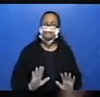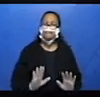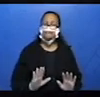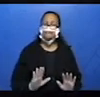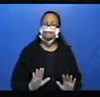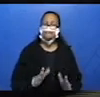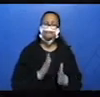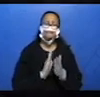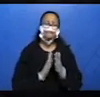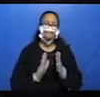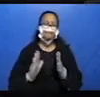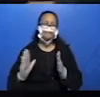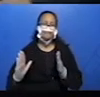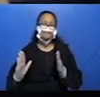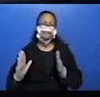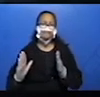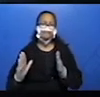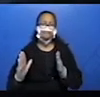andou?